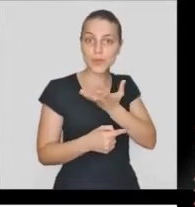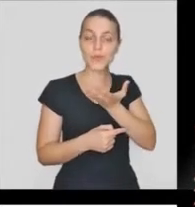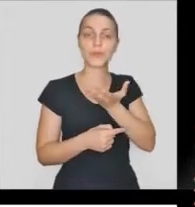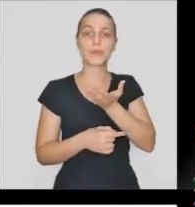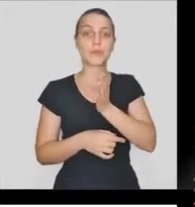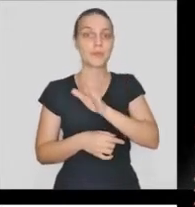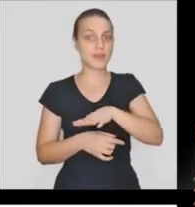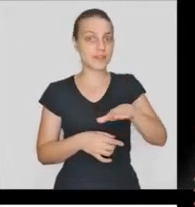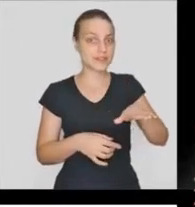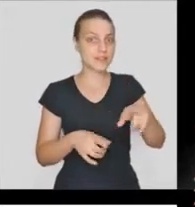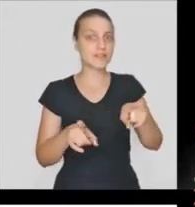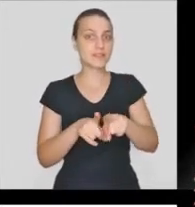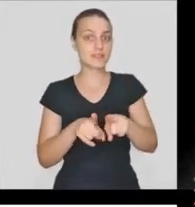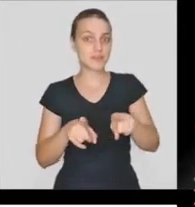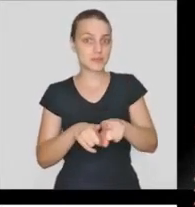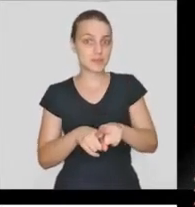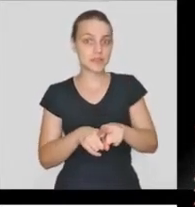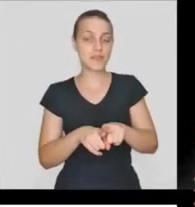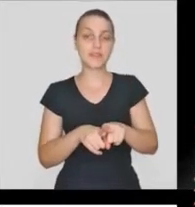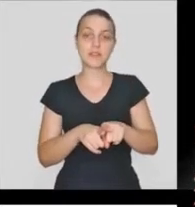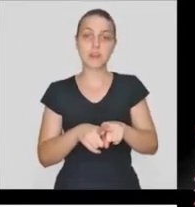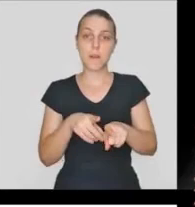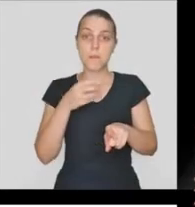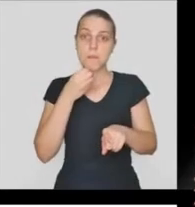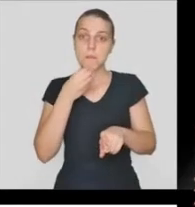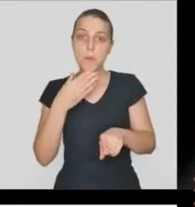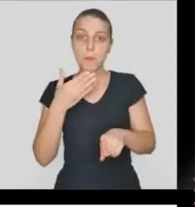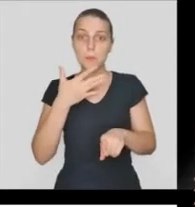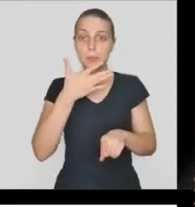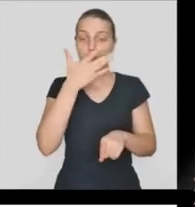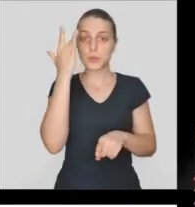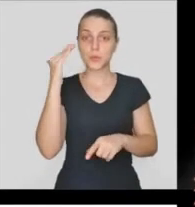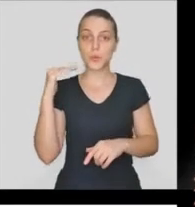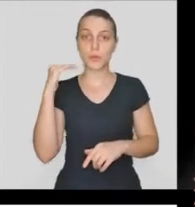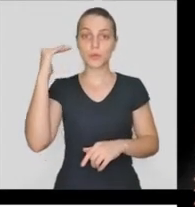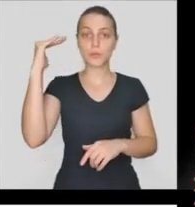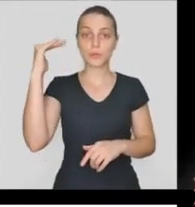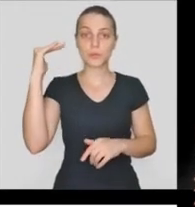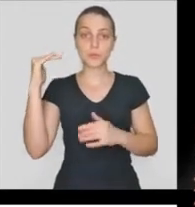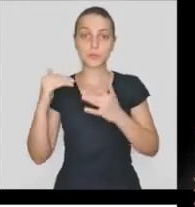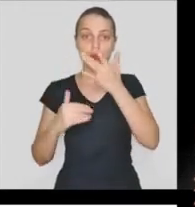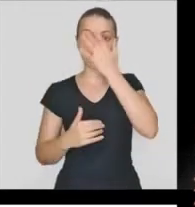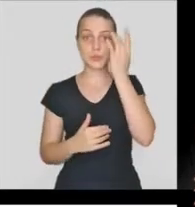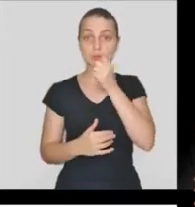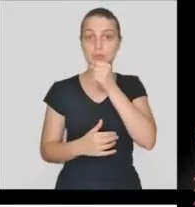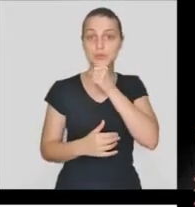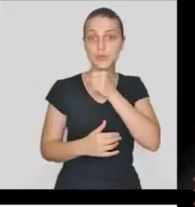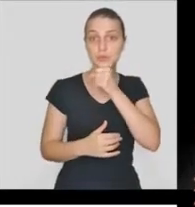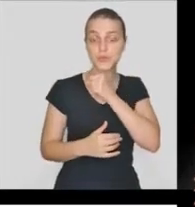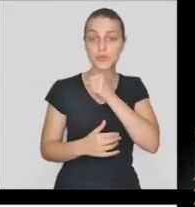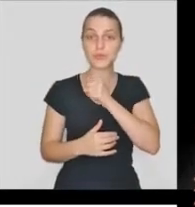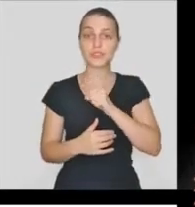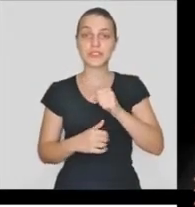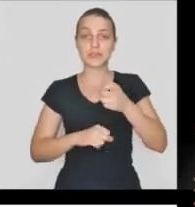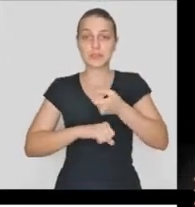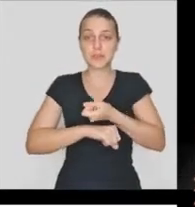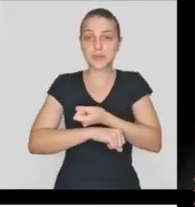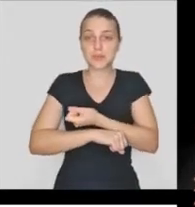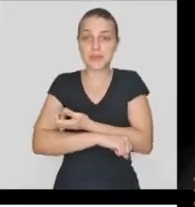da terceira idade. Há benefícios físicos, sociais, mentais,